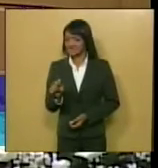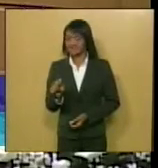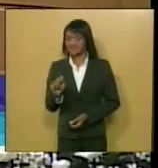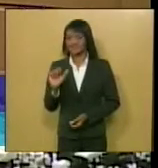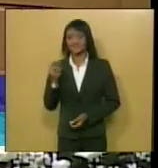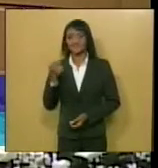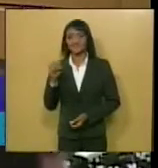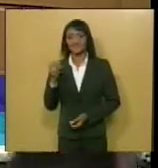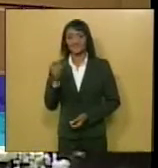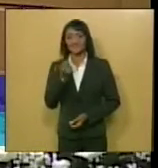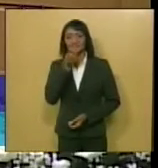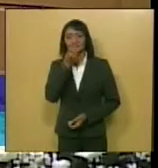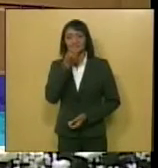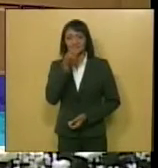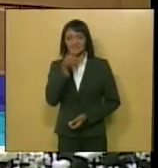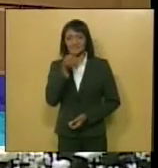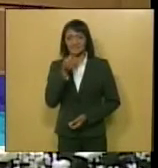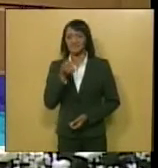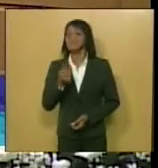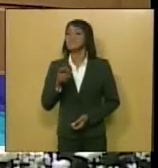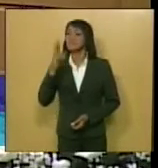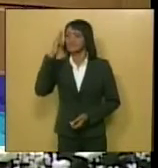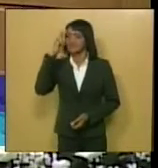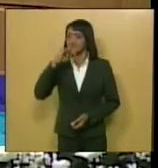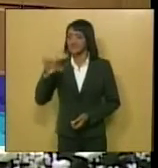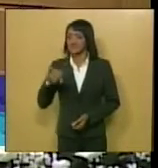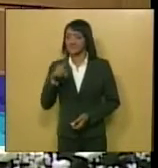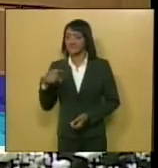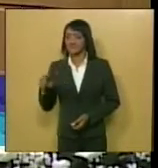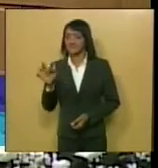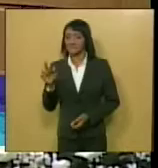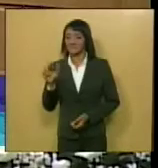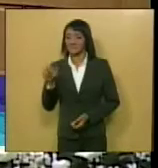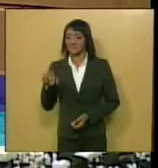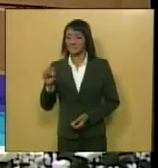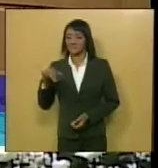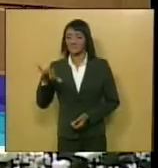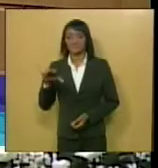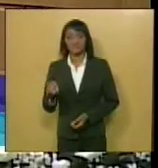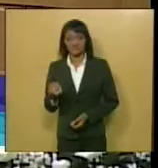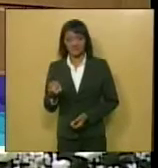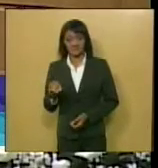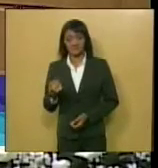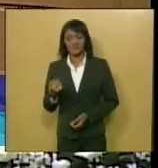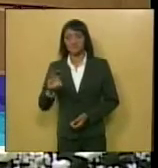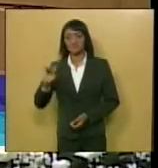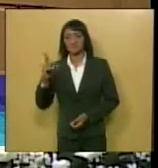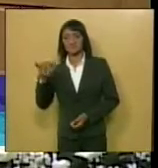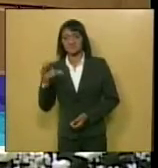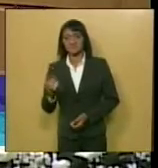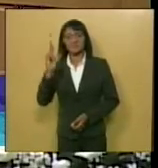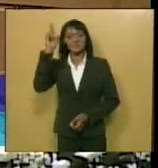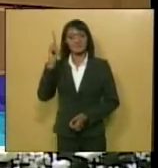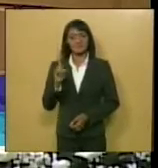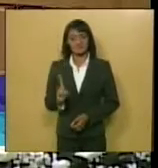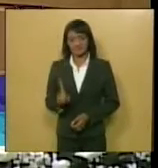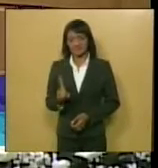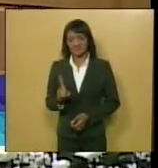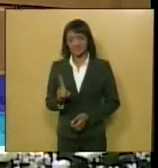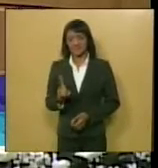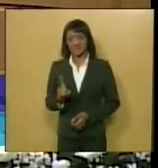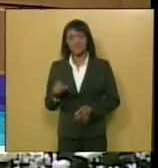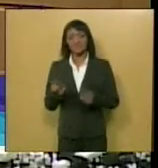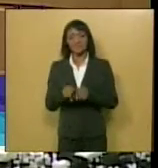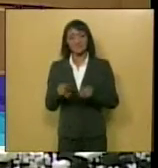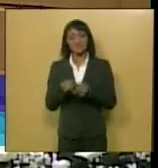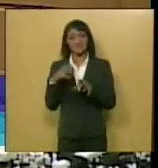Imprensa, senhor João Francisco dos Santos, Chico Buchinho, diretor administrativo e financeiro